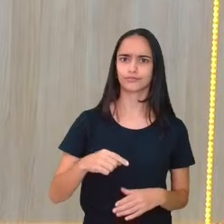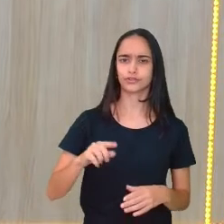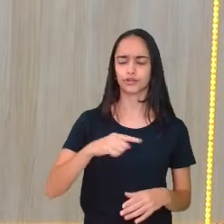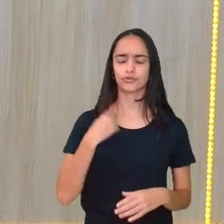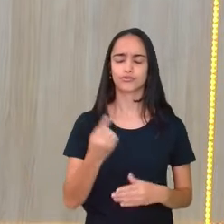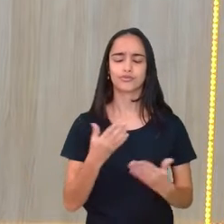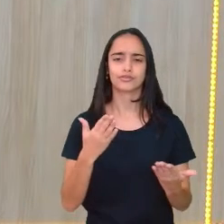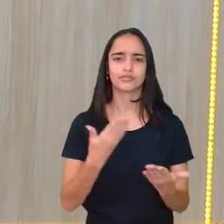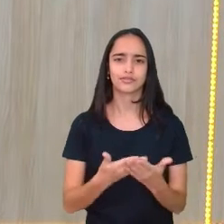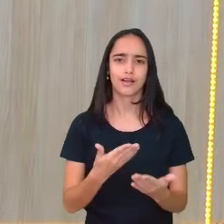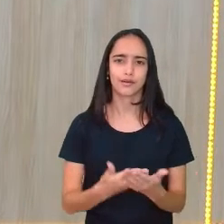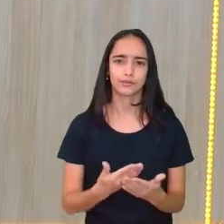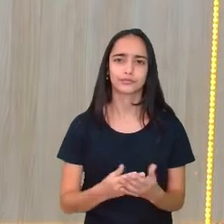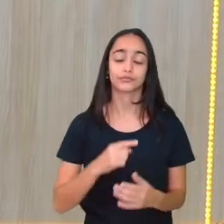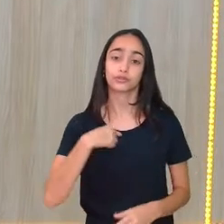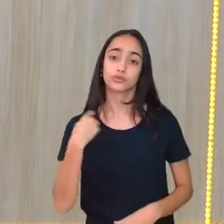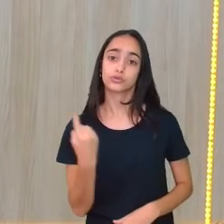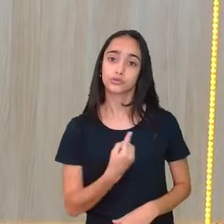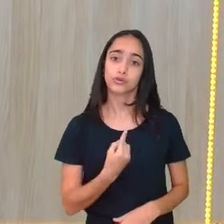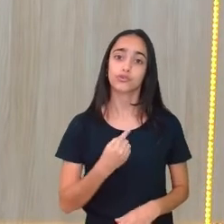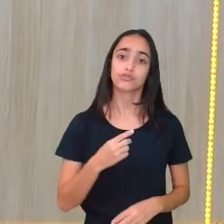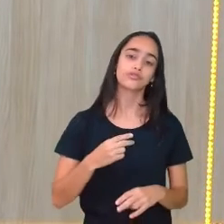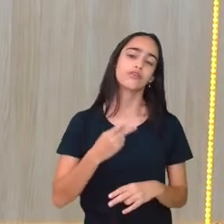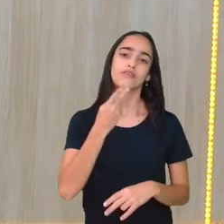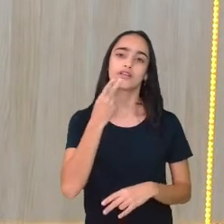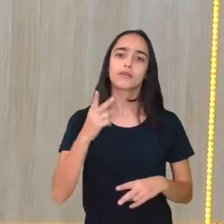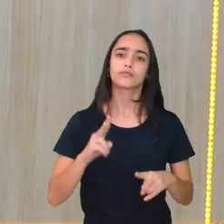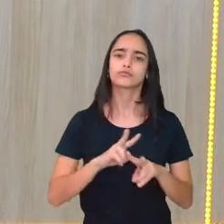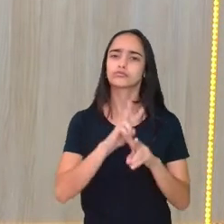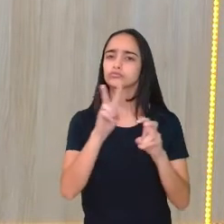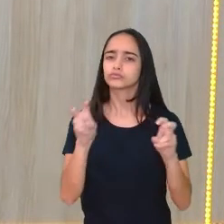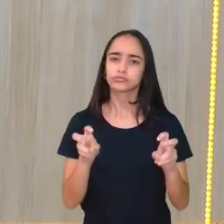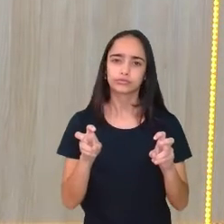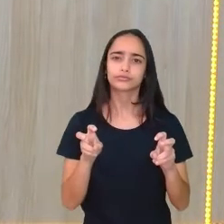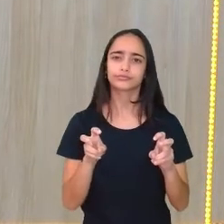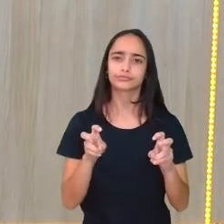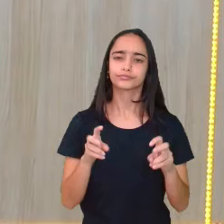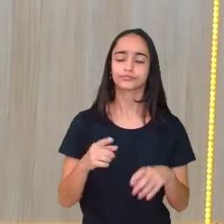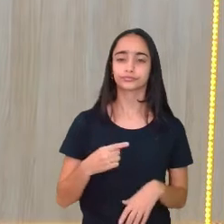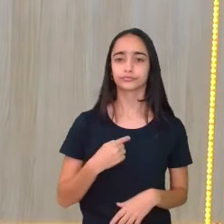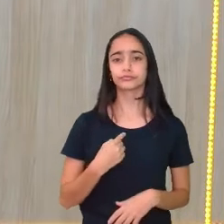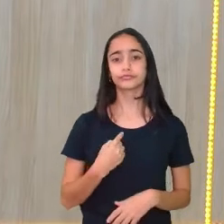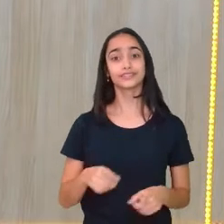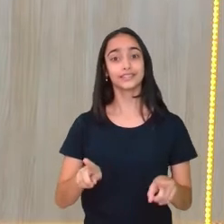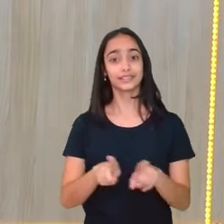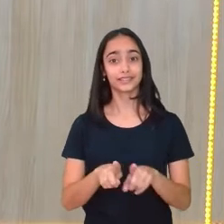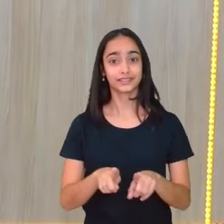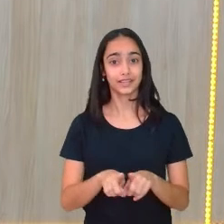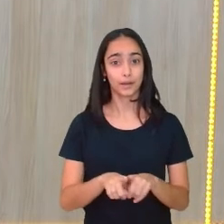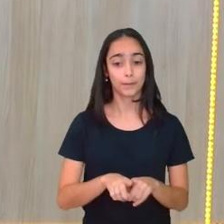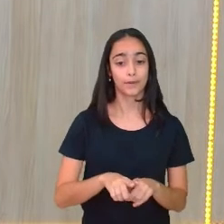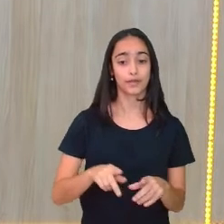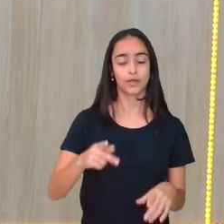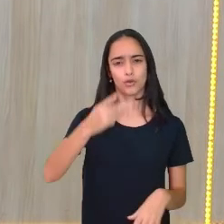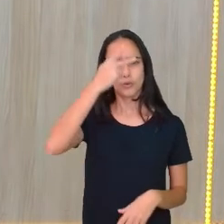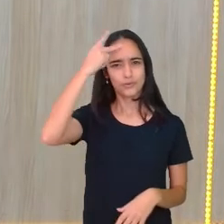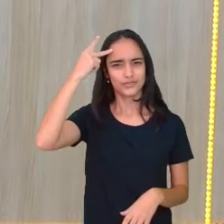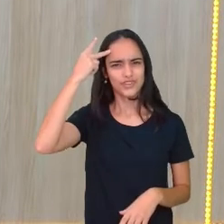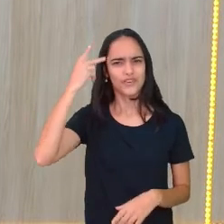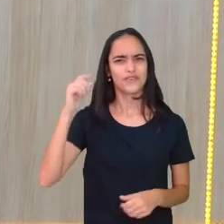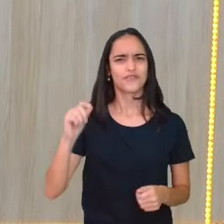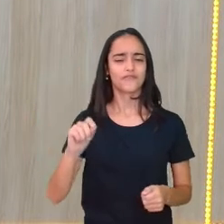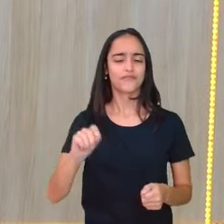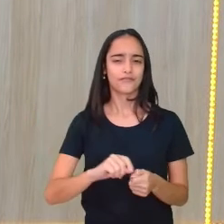né? A gente vai falando sobre o conteúdo, para que chegue até vocês, e a galera tá aqui também fazendo esse trabalho